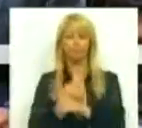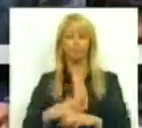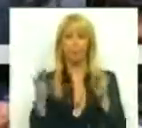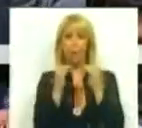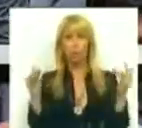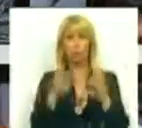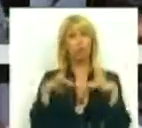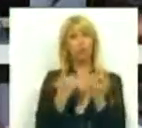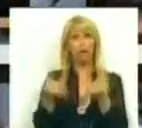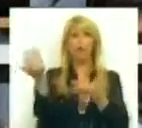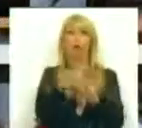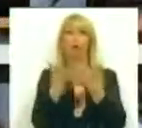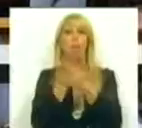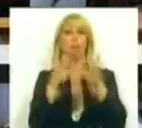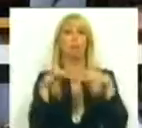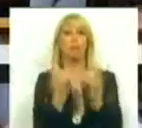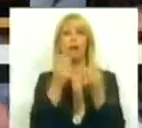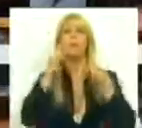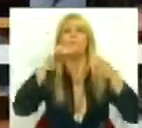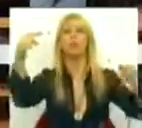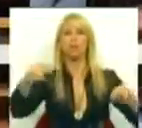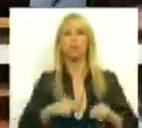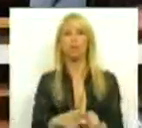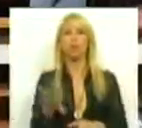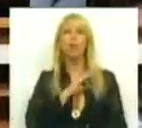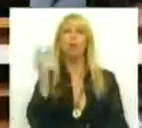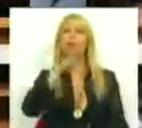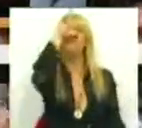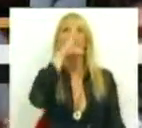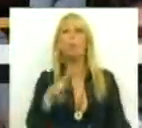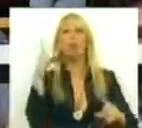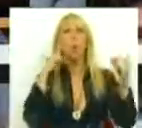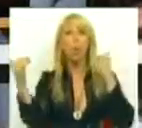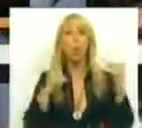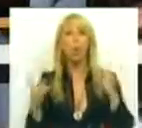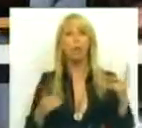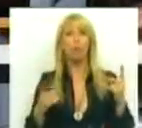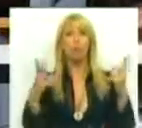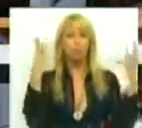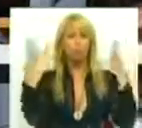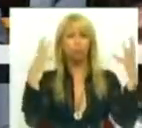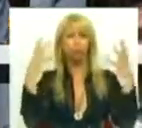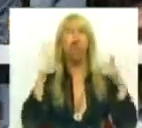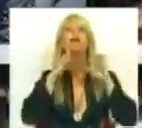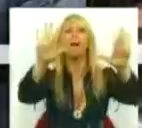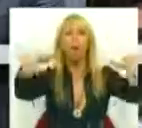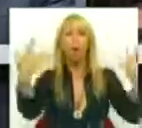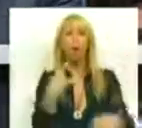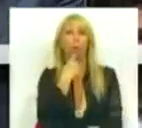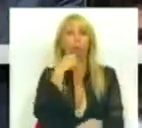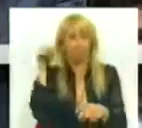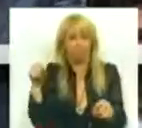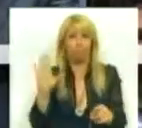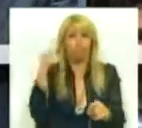economia social, com os municípios. Sr. Primeiro-Ministro, o ruído pode ser muito, sobretudo aqui no